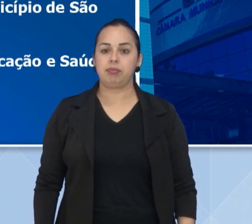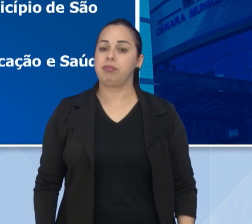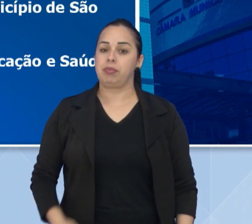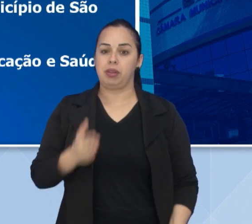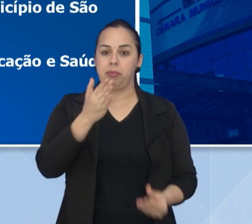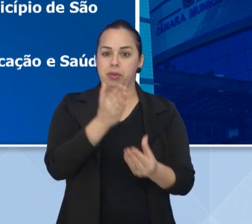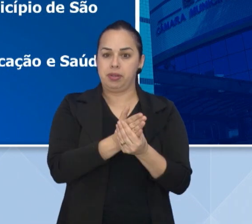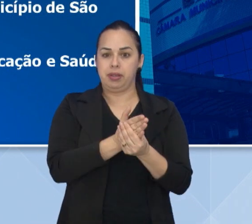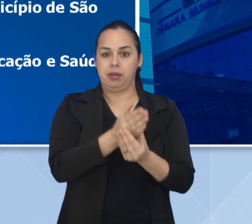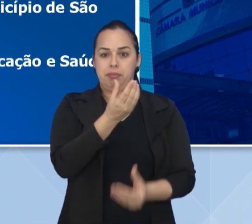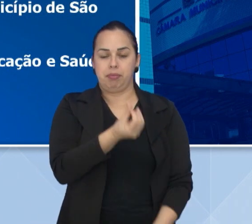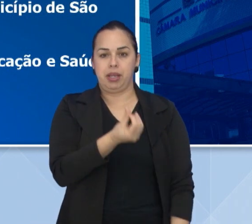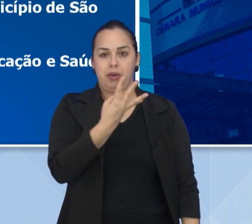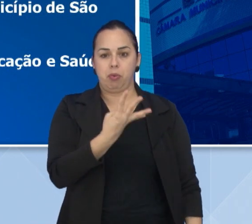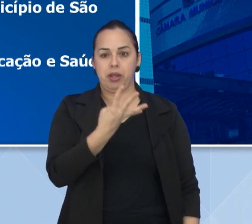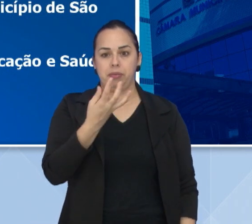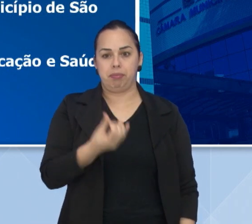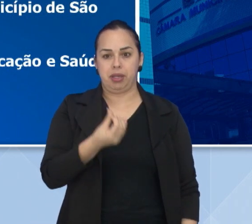Processo número